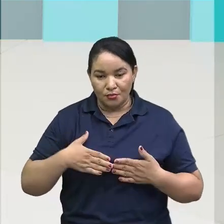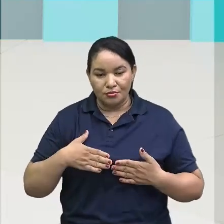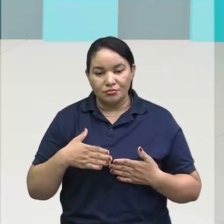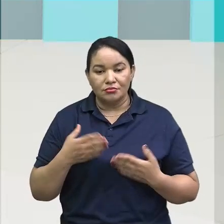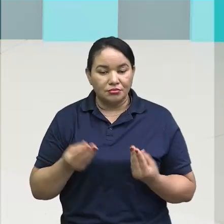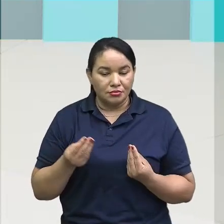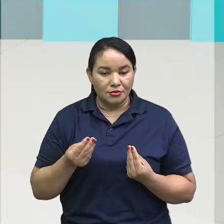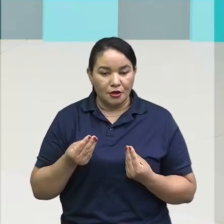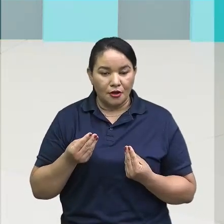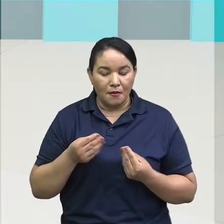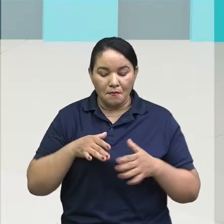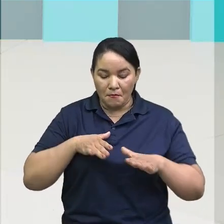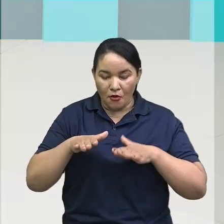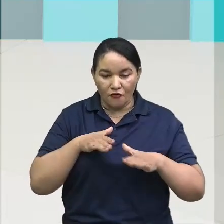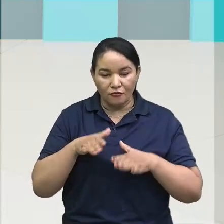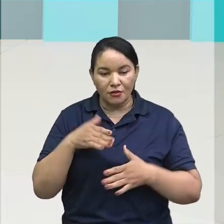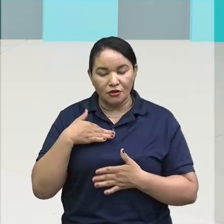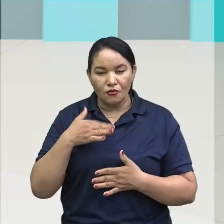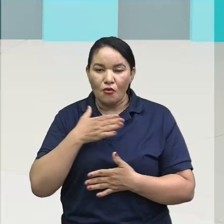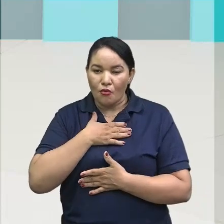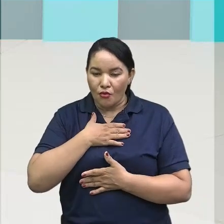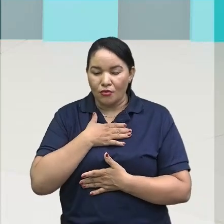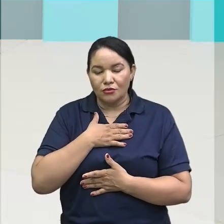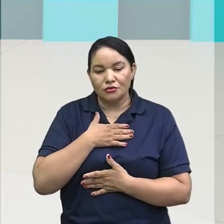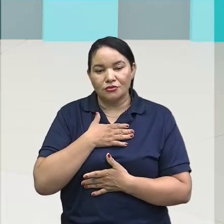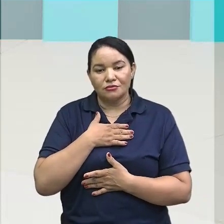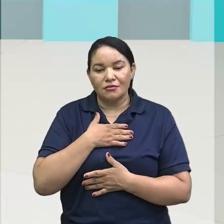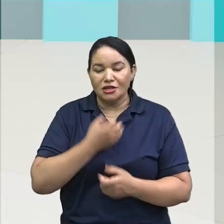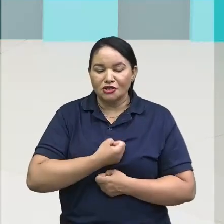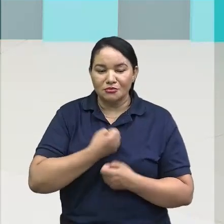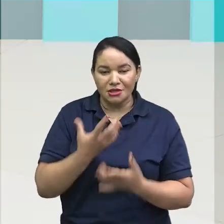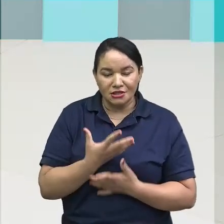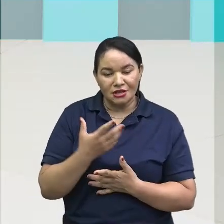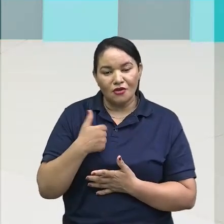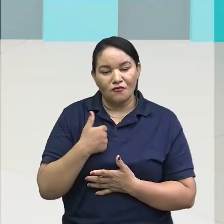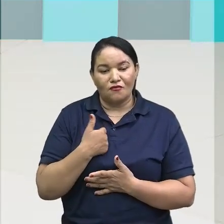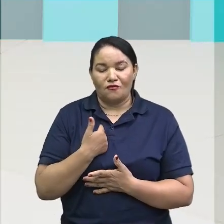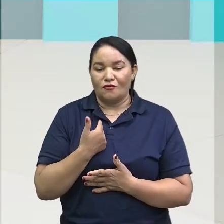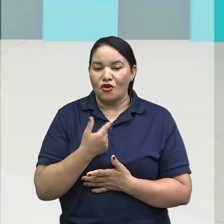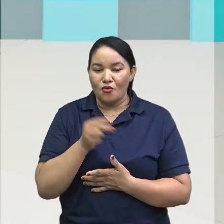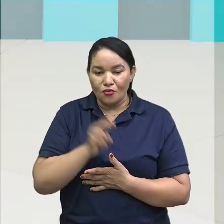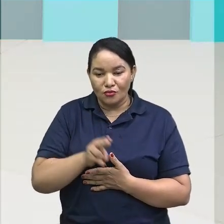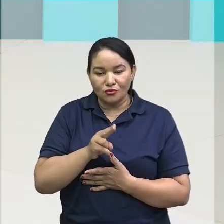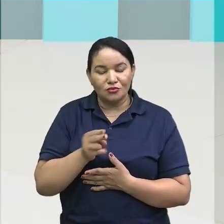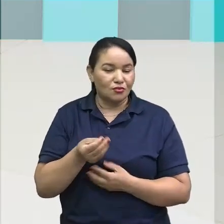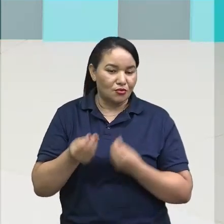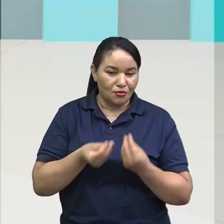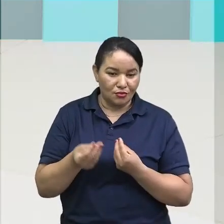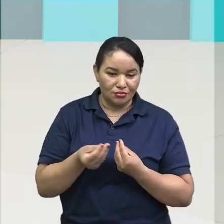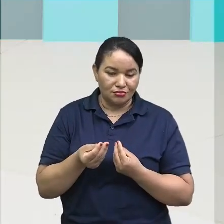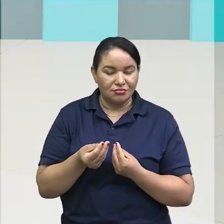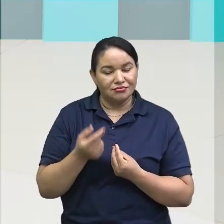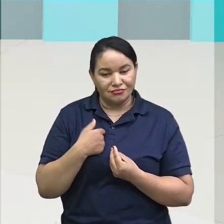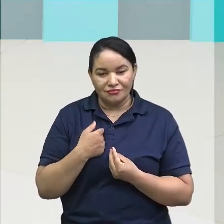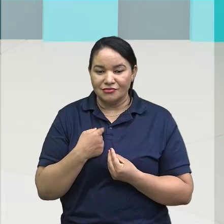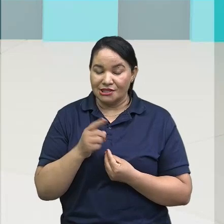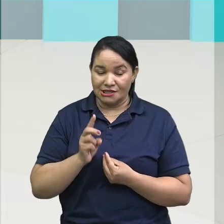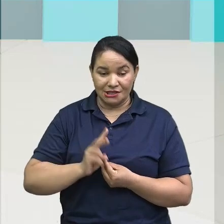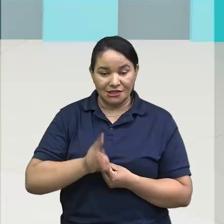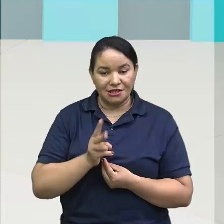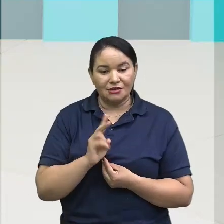movimentação eu gosto de fazer, qual é a melhor forma de expressão que eu escolho utilizar. E a todo momento nós